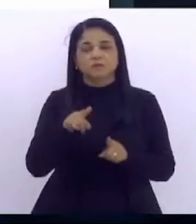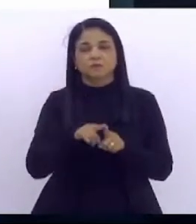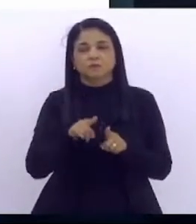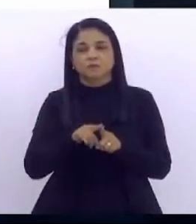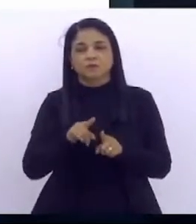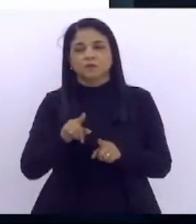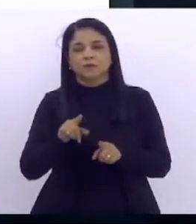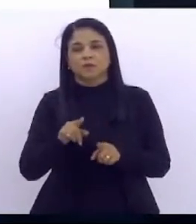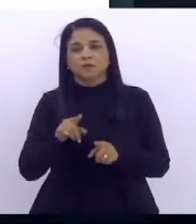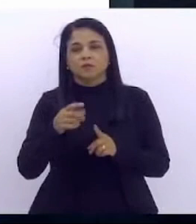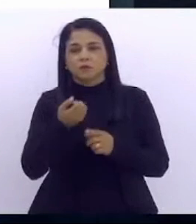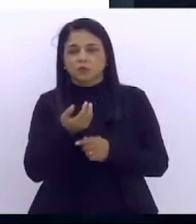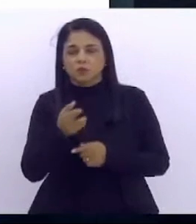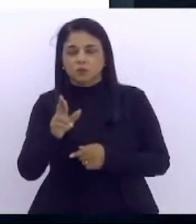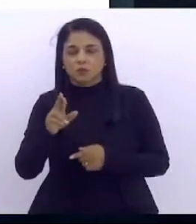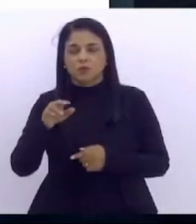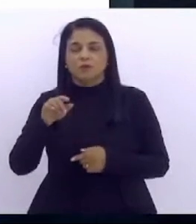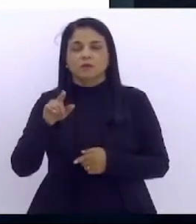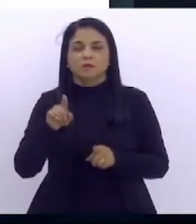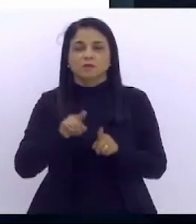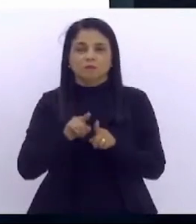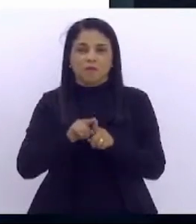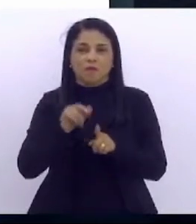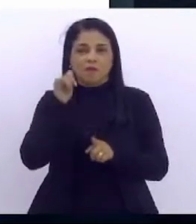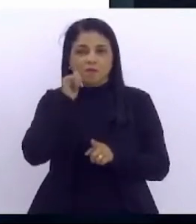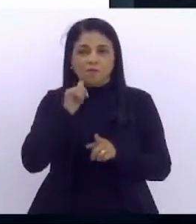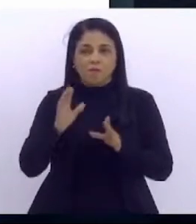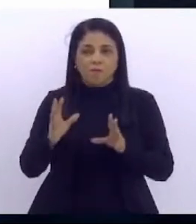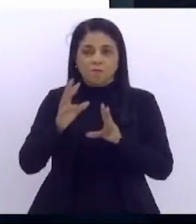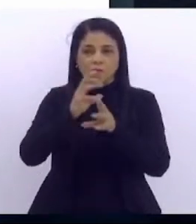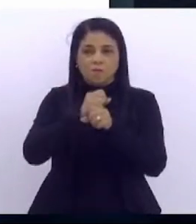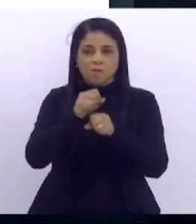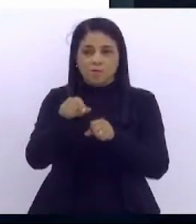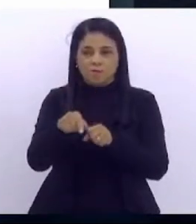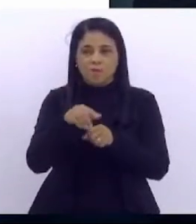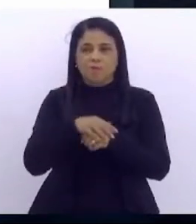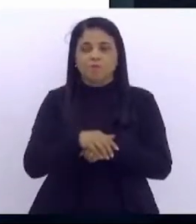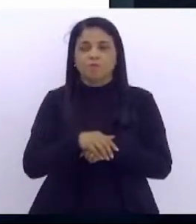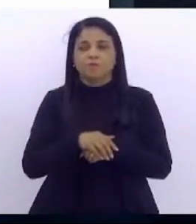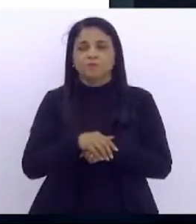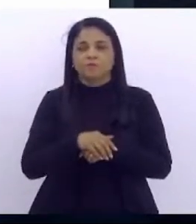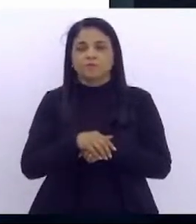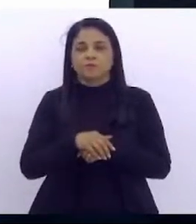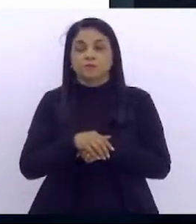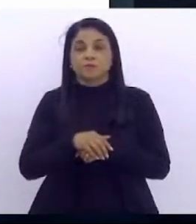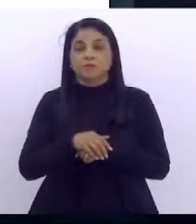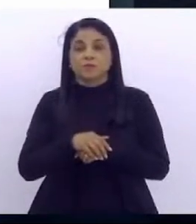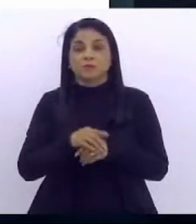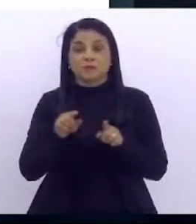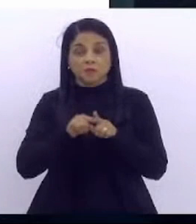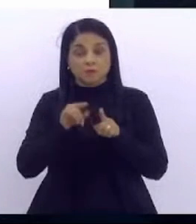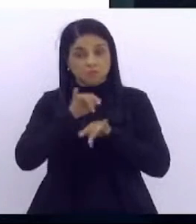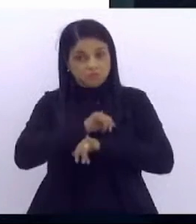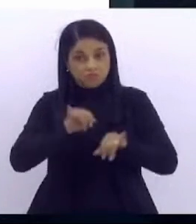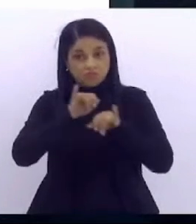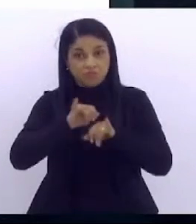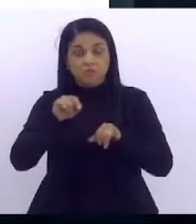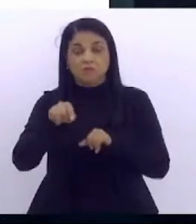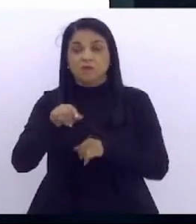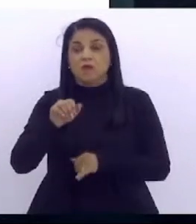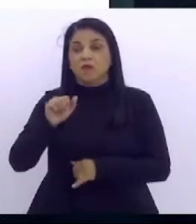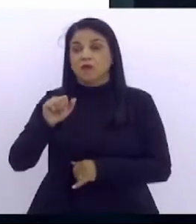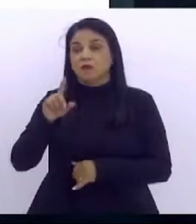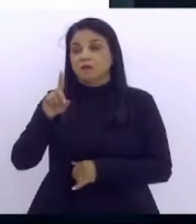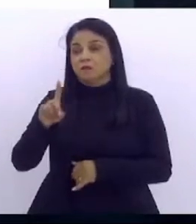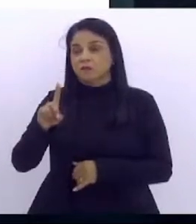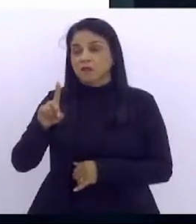Mantovani e a doutora Elizabeth Kipman já trouxeram isso, né, que e está citado na DPF, que a